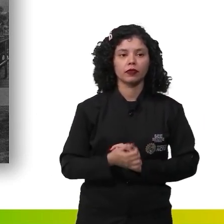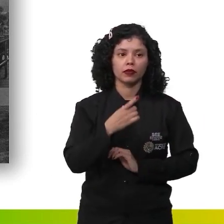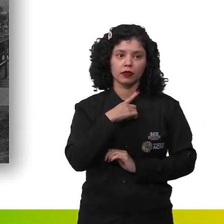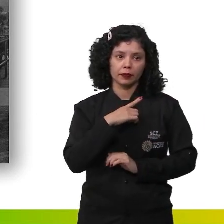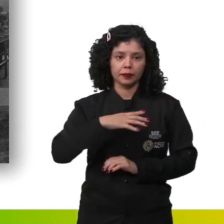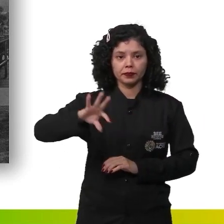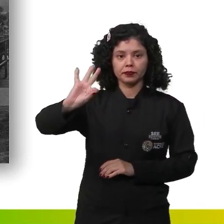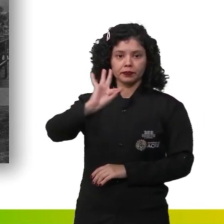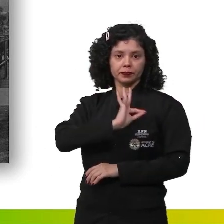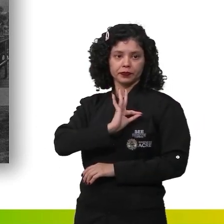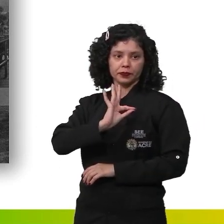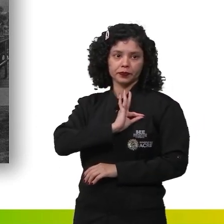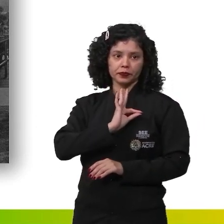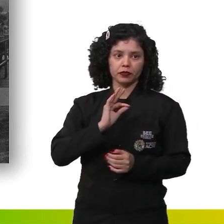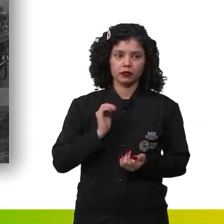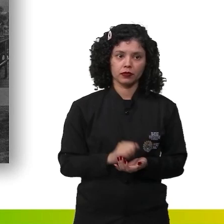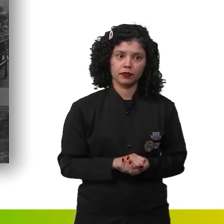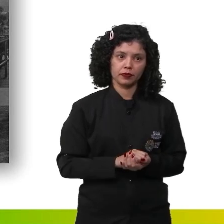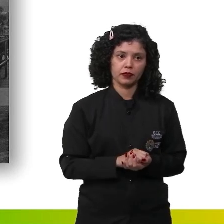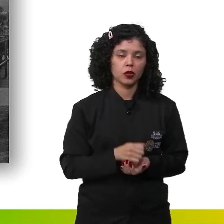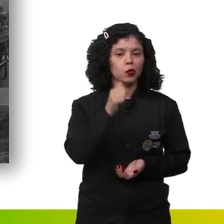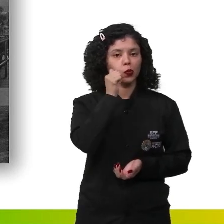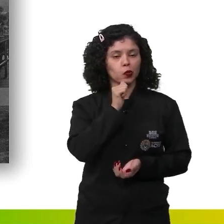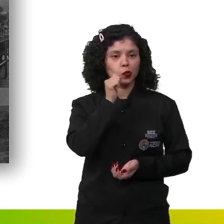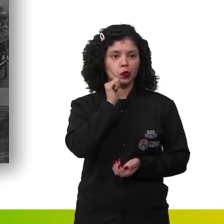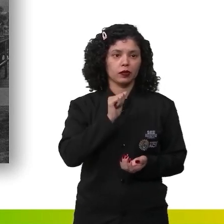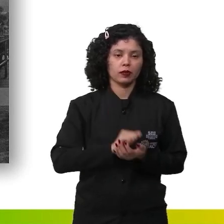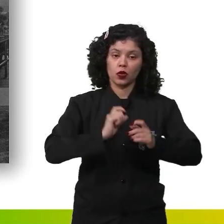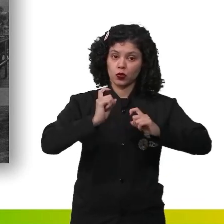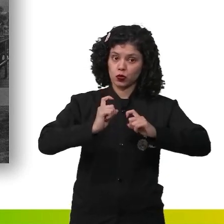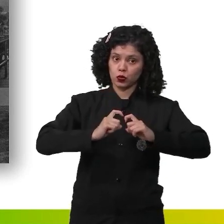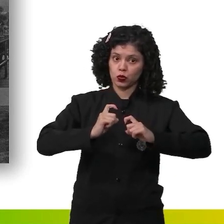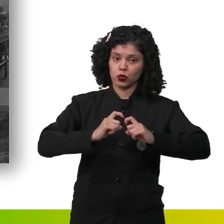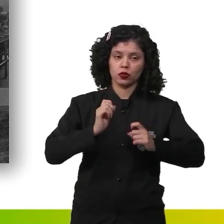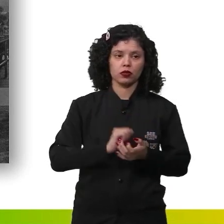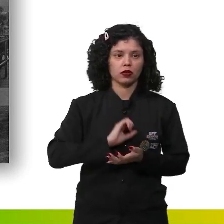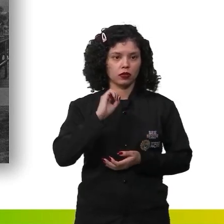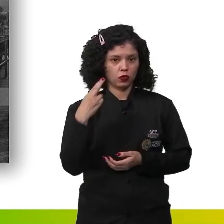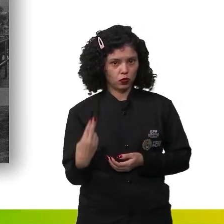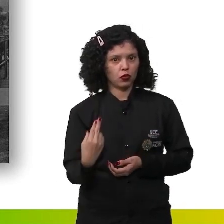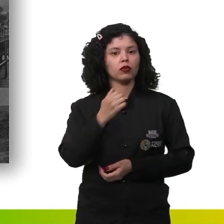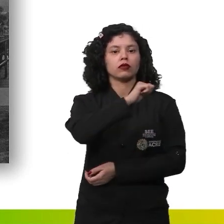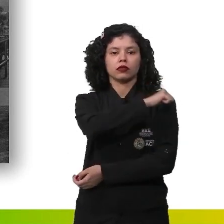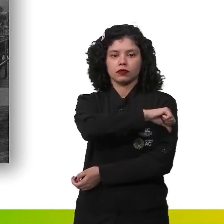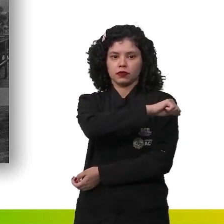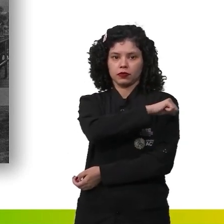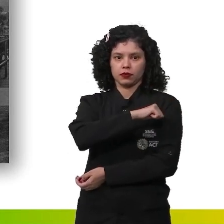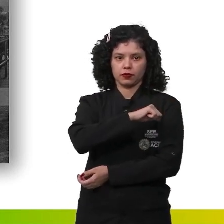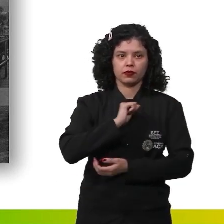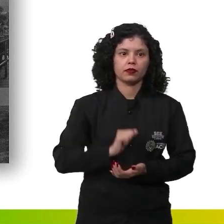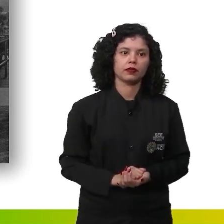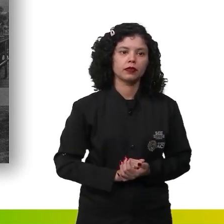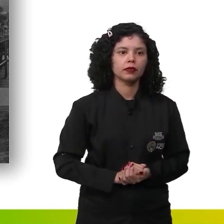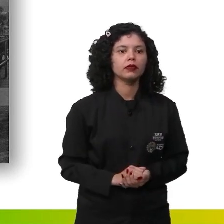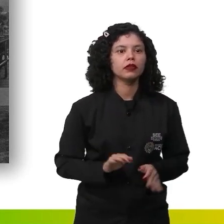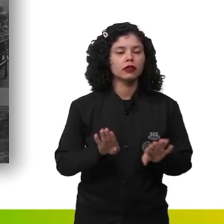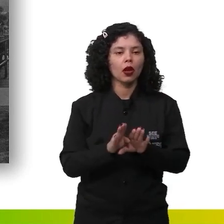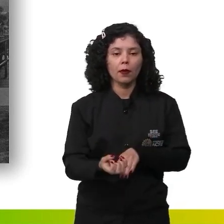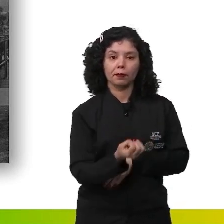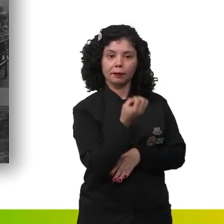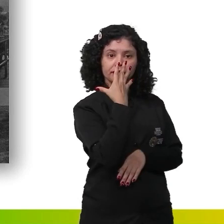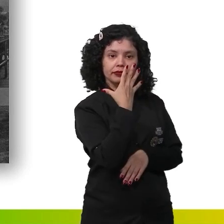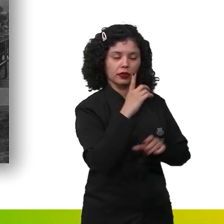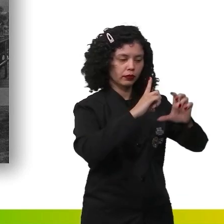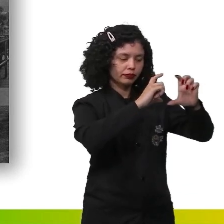o policial, eu tenho uma mulher que pode ser uma médica ou uma enfermeira, nós temos uma